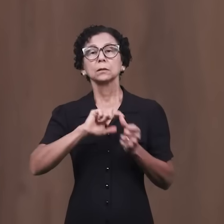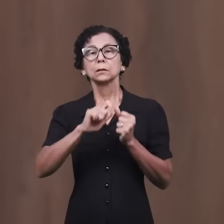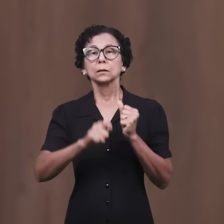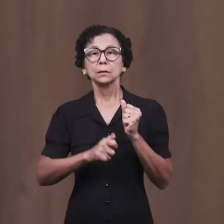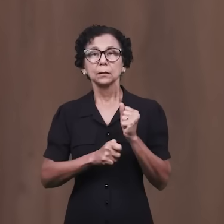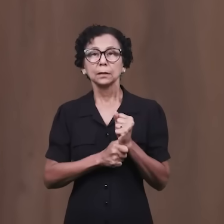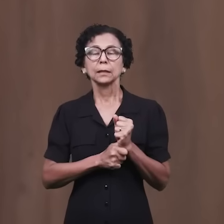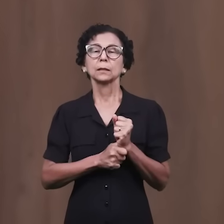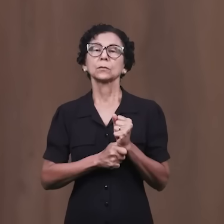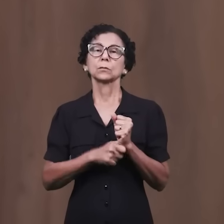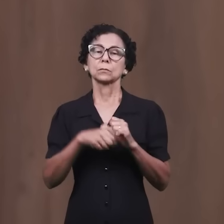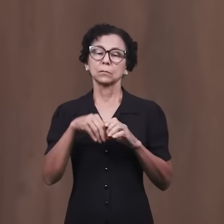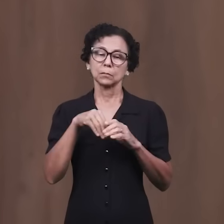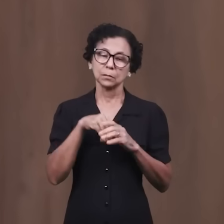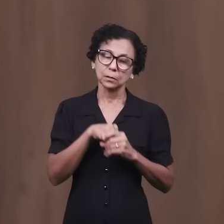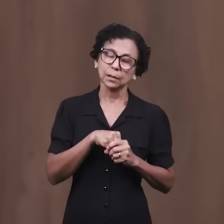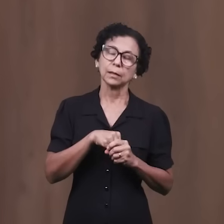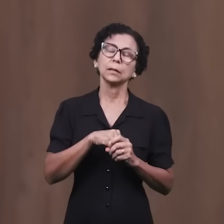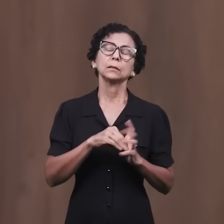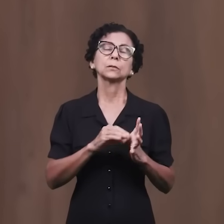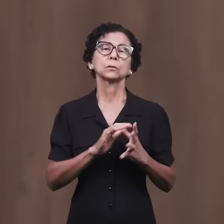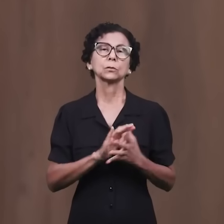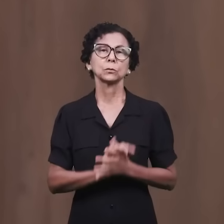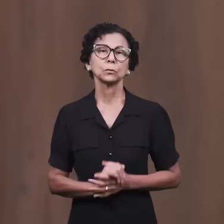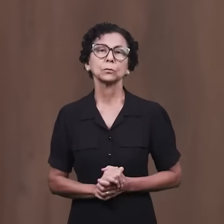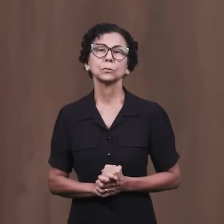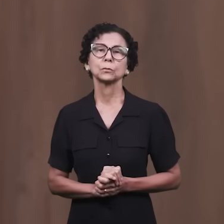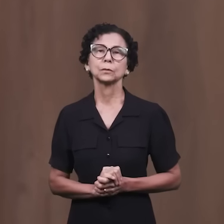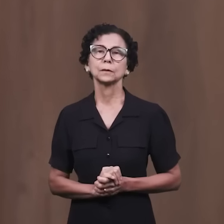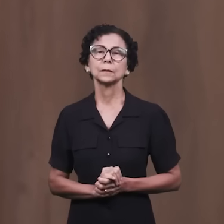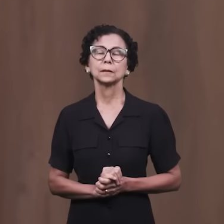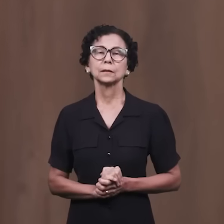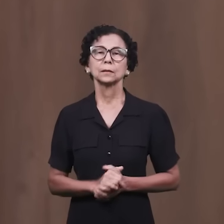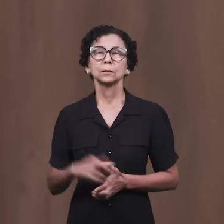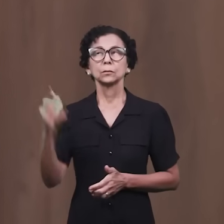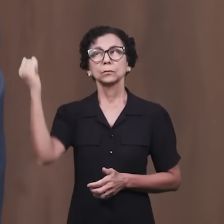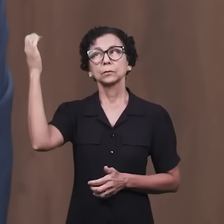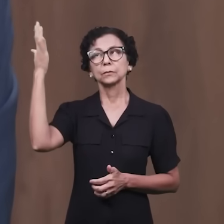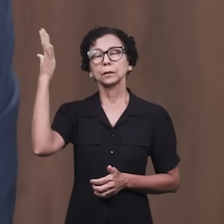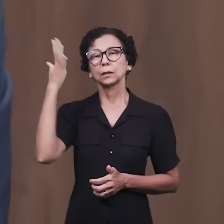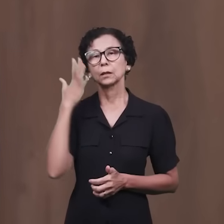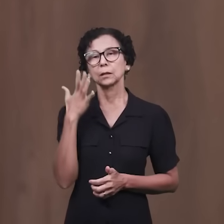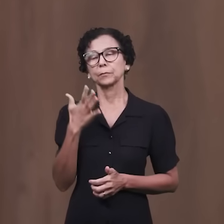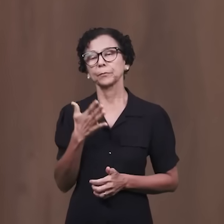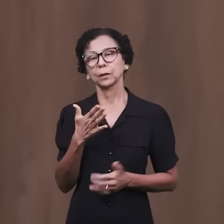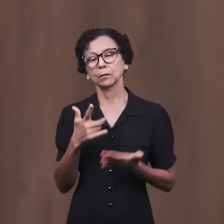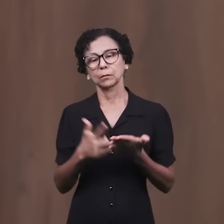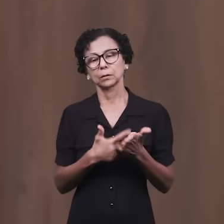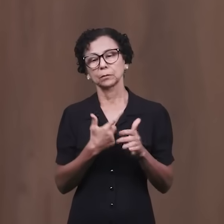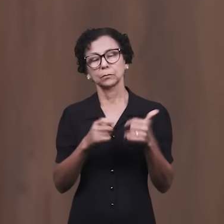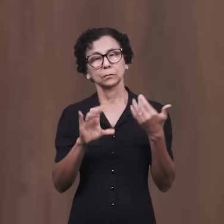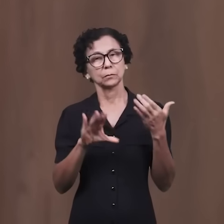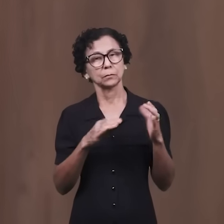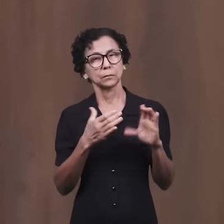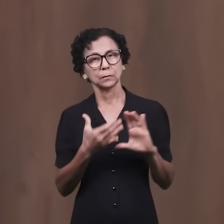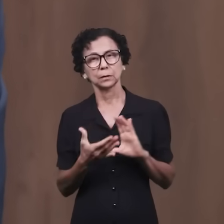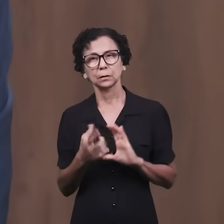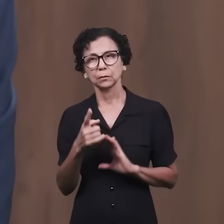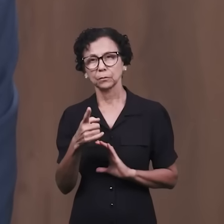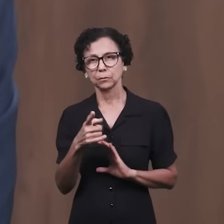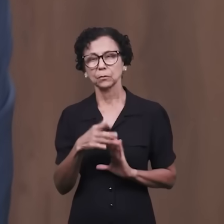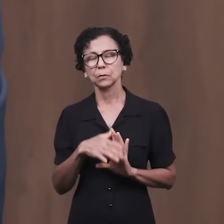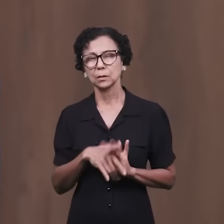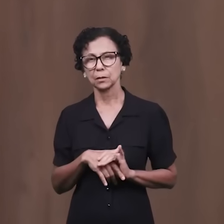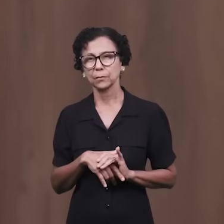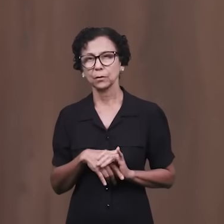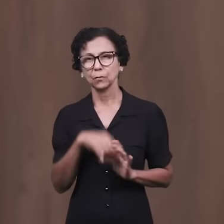estão aqui, aquilo que está revelado, como, por exemplo, o livro de Cantares. Você vê Jesus no Velho Testamento de